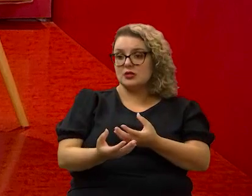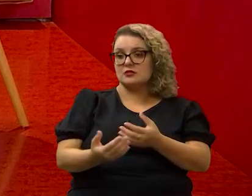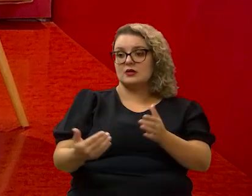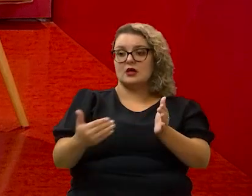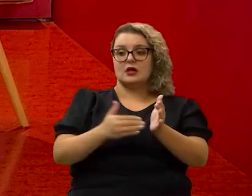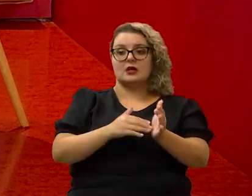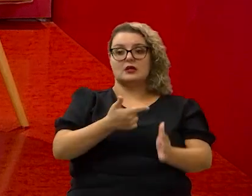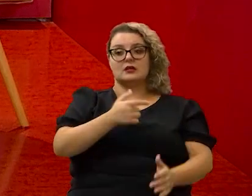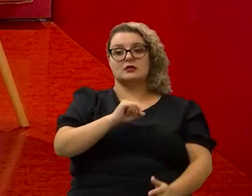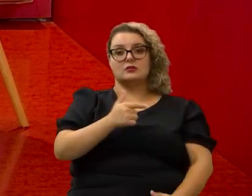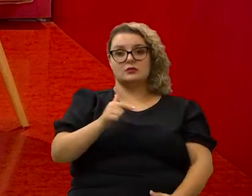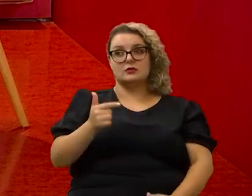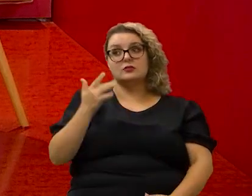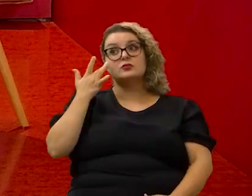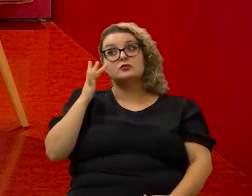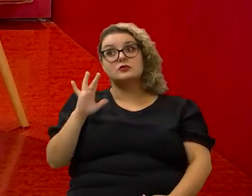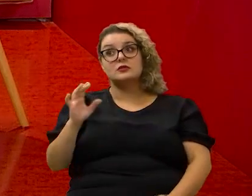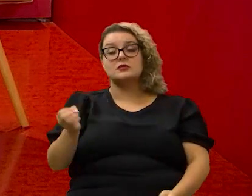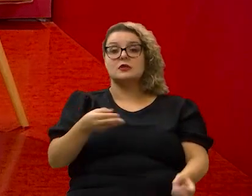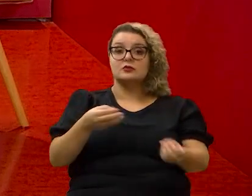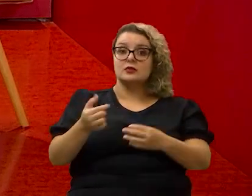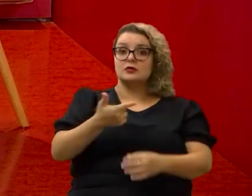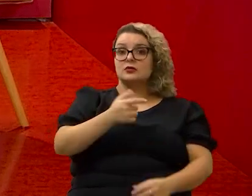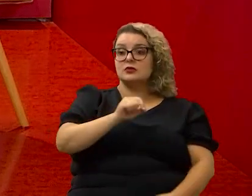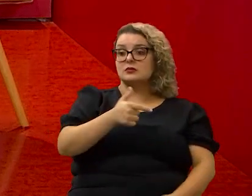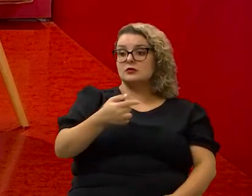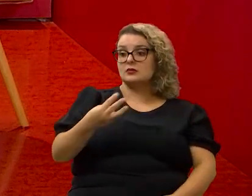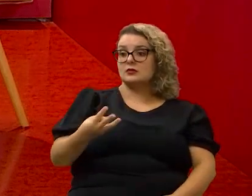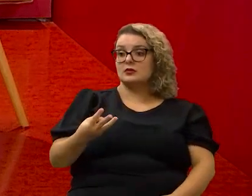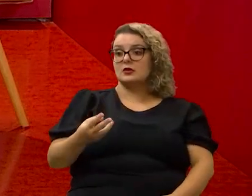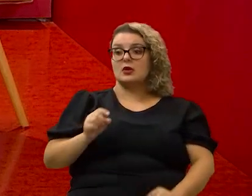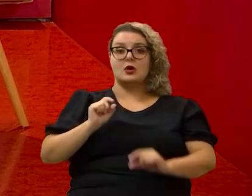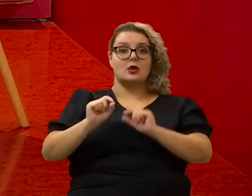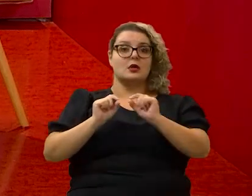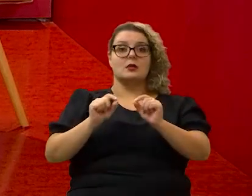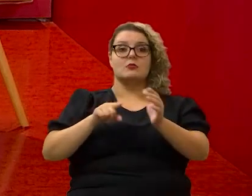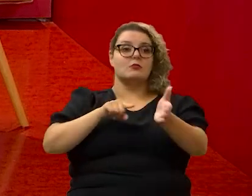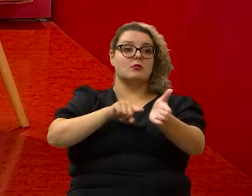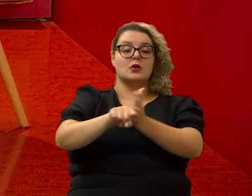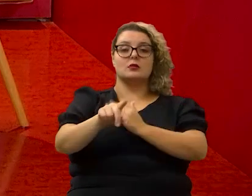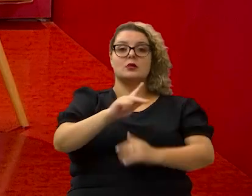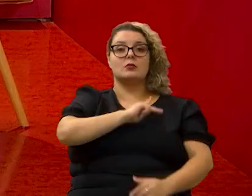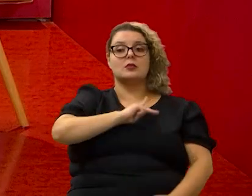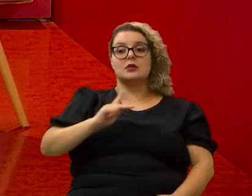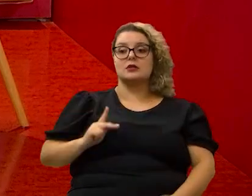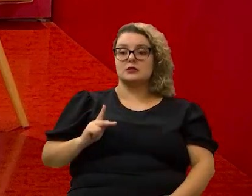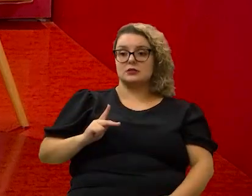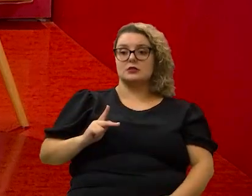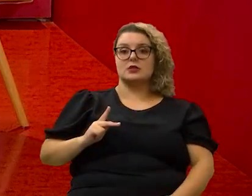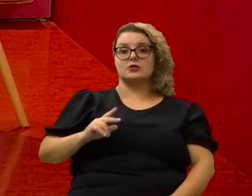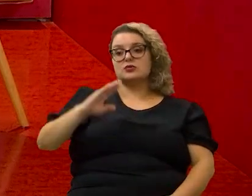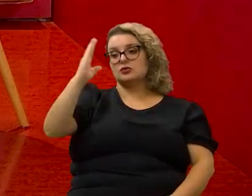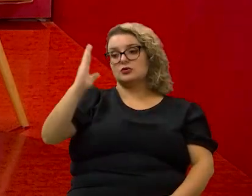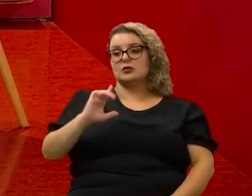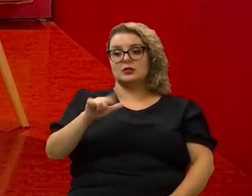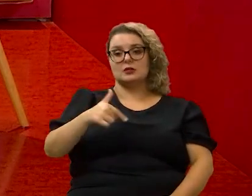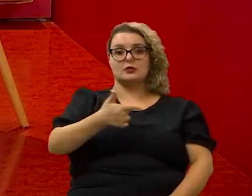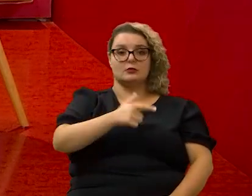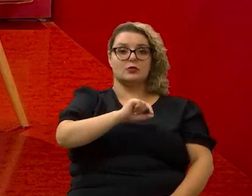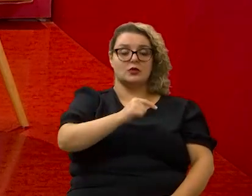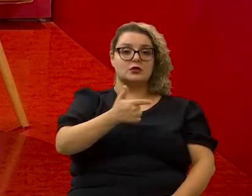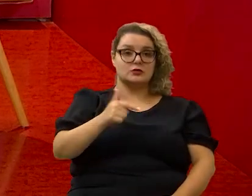2022, não sei se já atualizou 2023. Então, por exemplo, pergunta quem é o presidente do Brasil, não atualizou ainda, depois da eleição